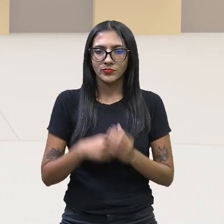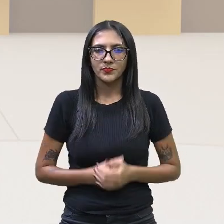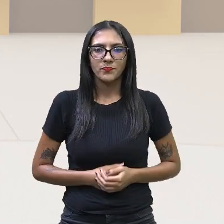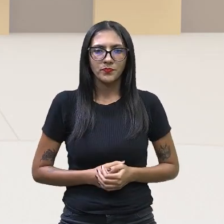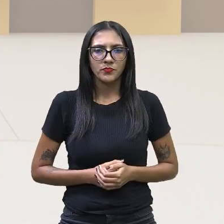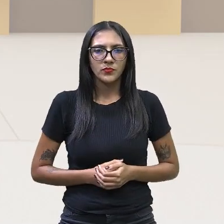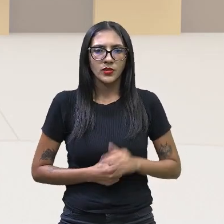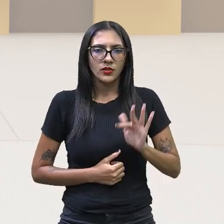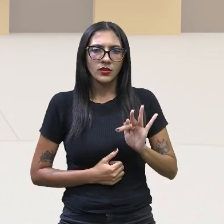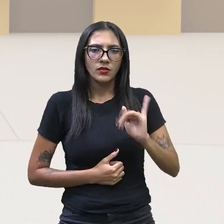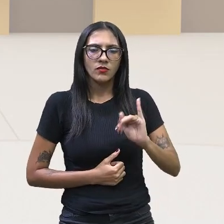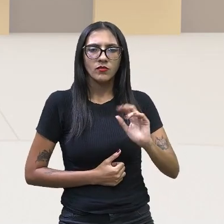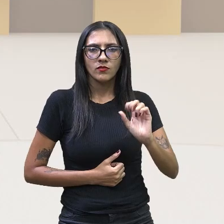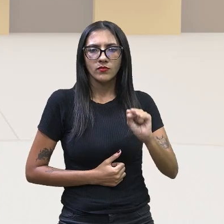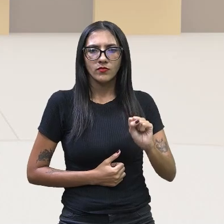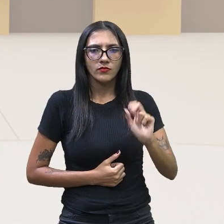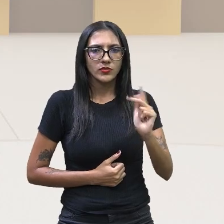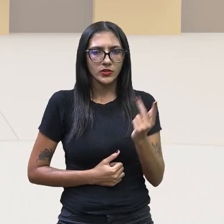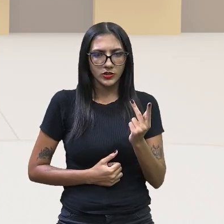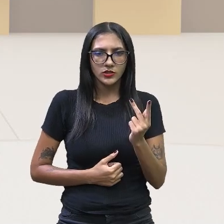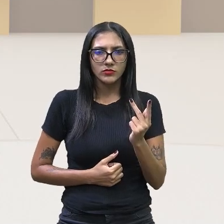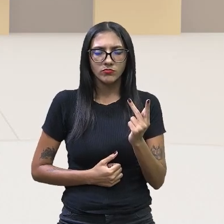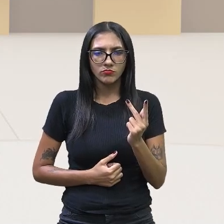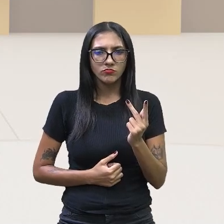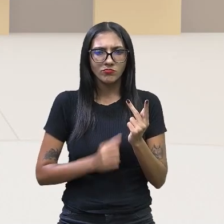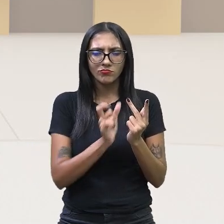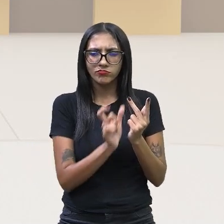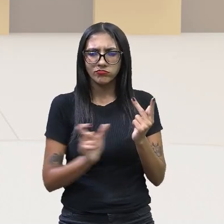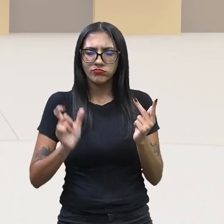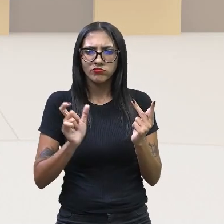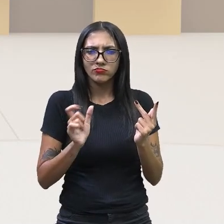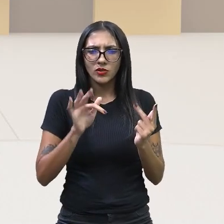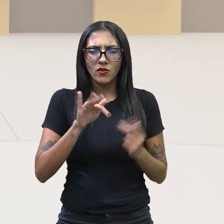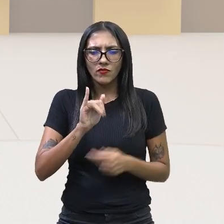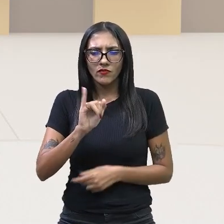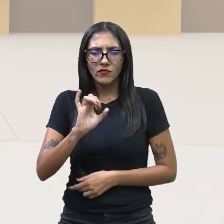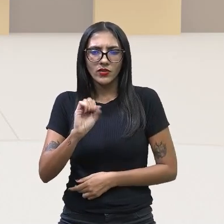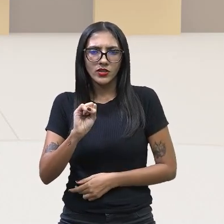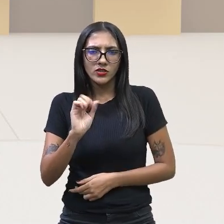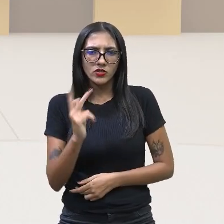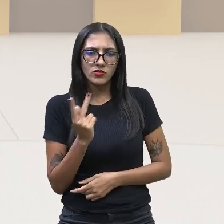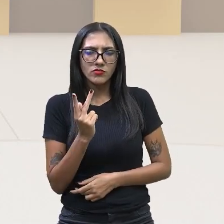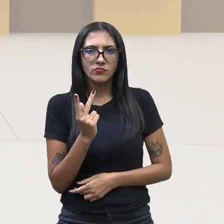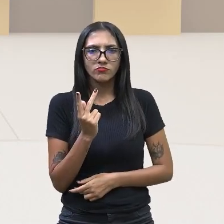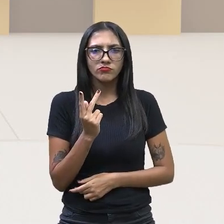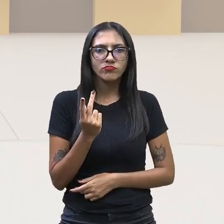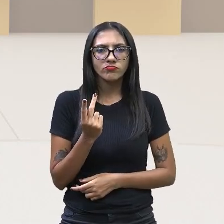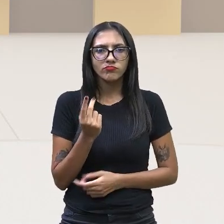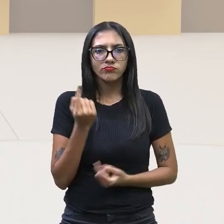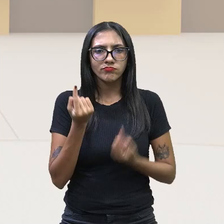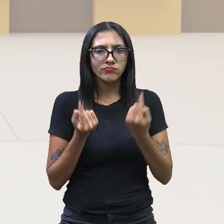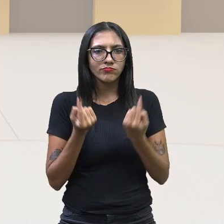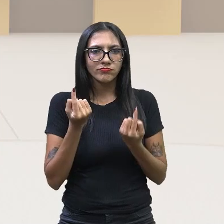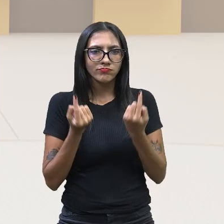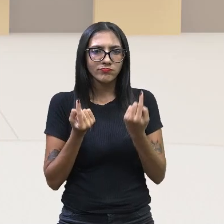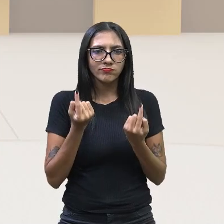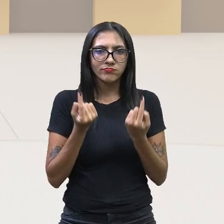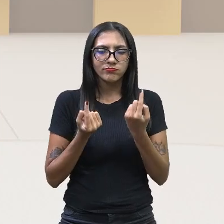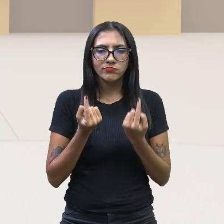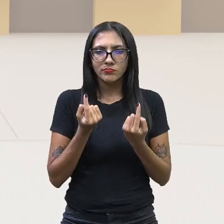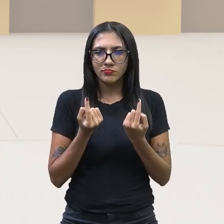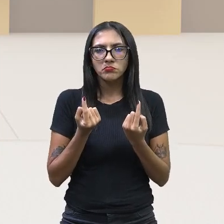por exemplo, vai ter o seu plural? Fishes. Fish também. Fishes pode ser, calma, está